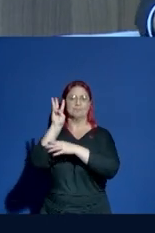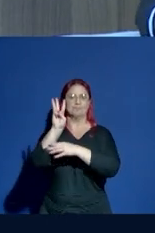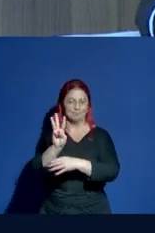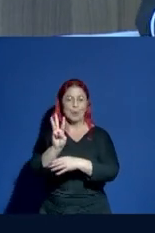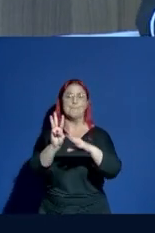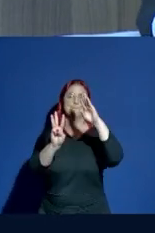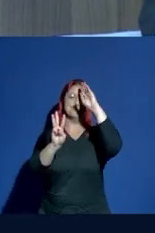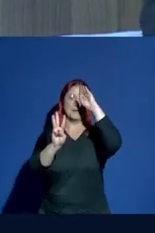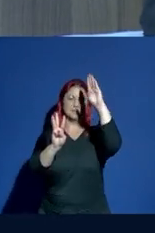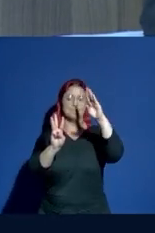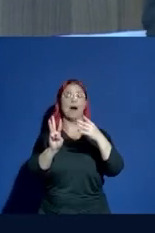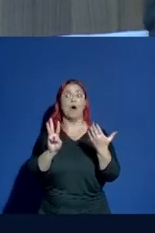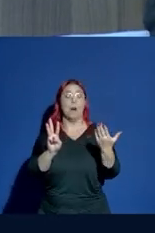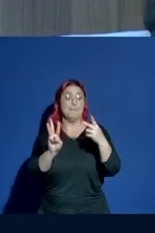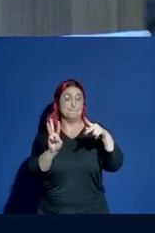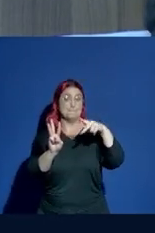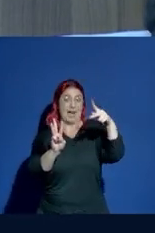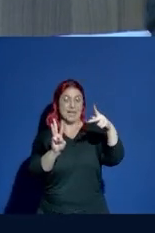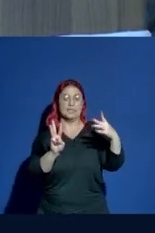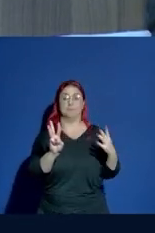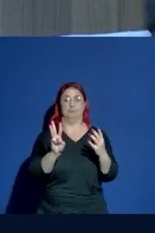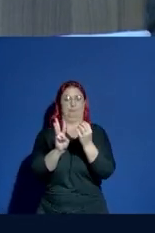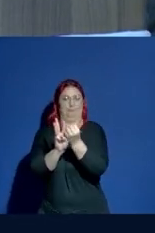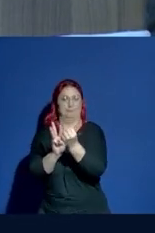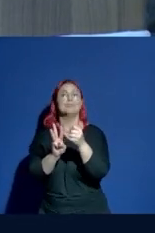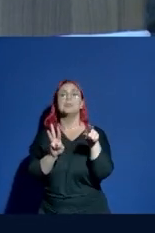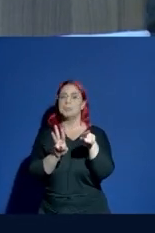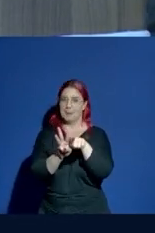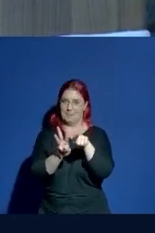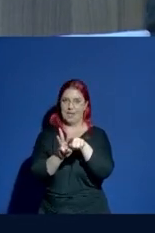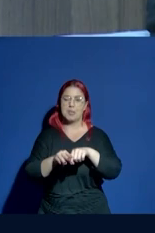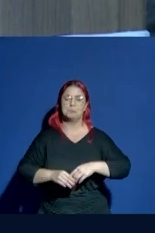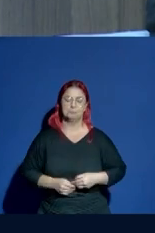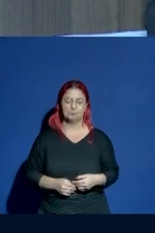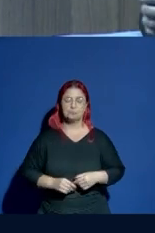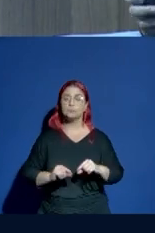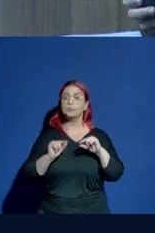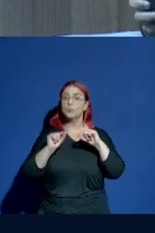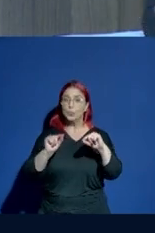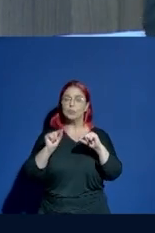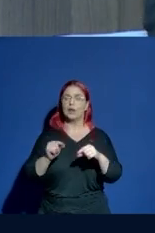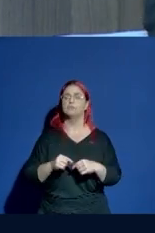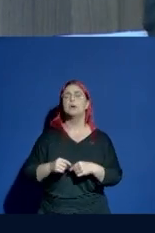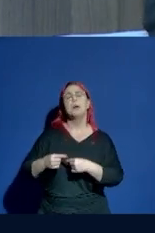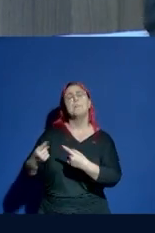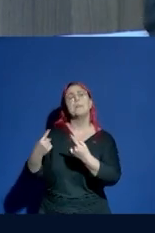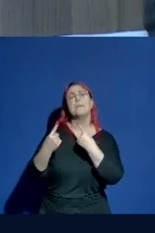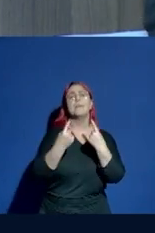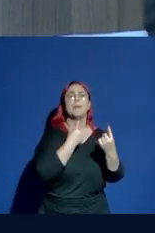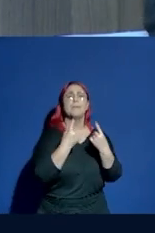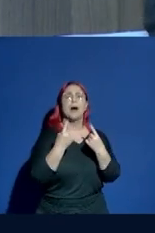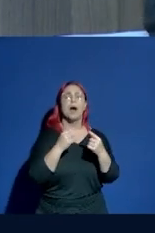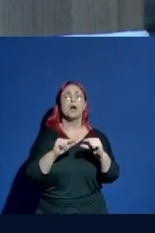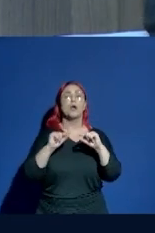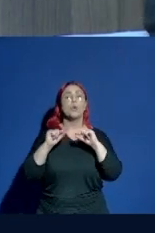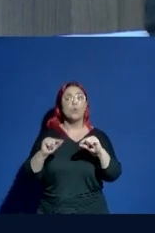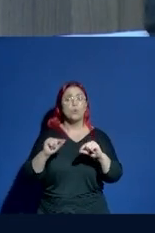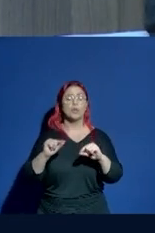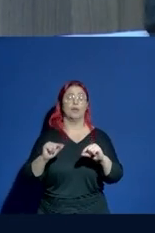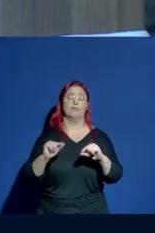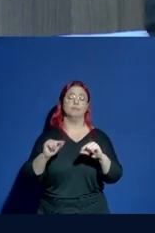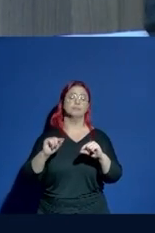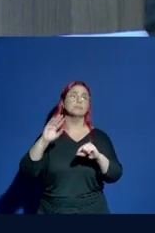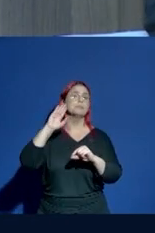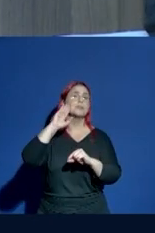muitos outros países agora passam aderir discutindo as potencialidades do Sul Global na questão dos